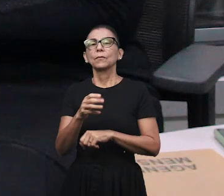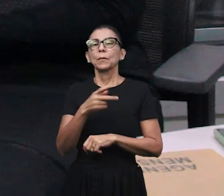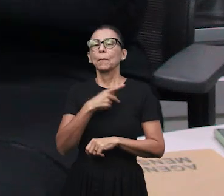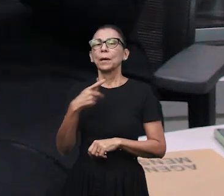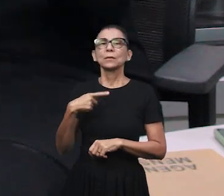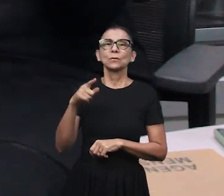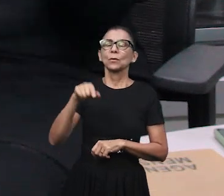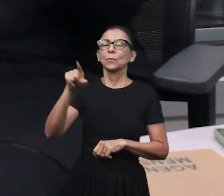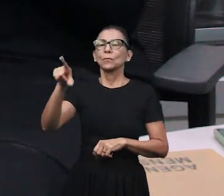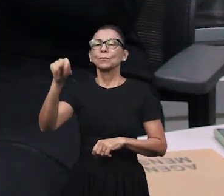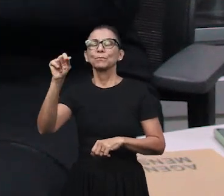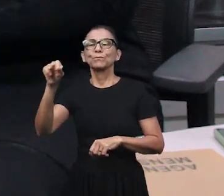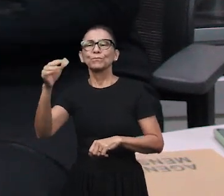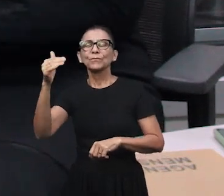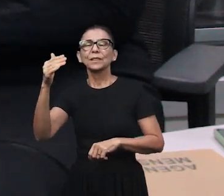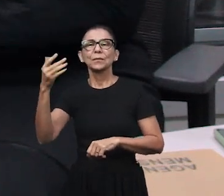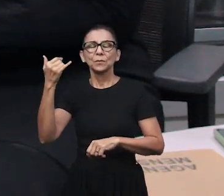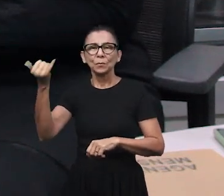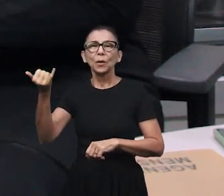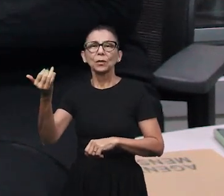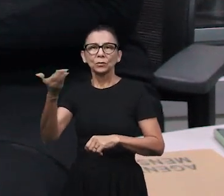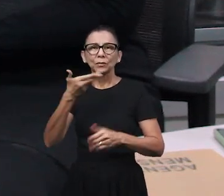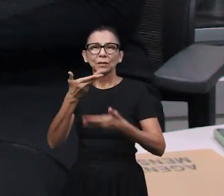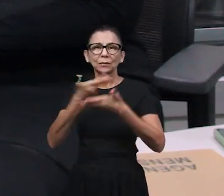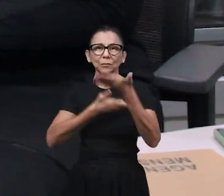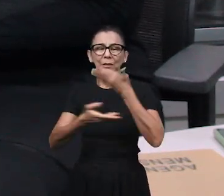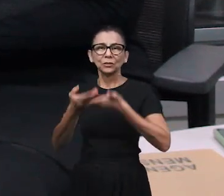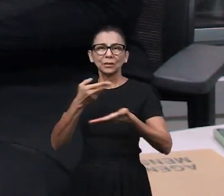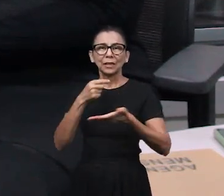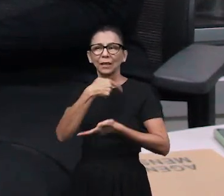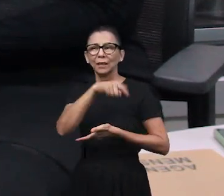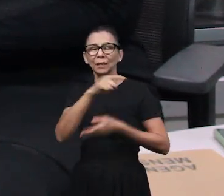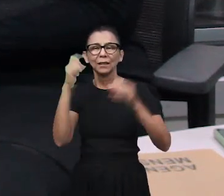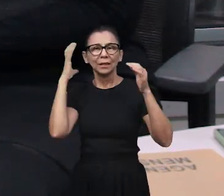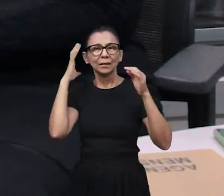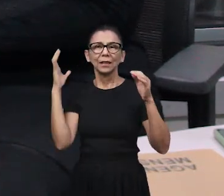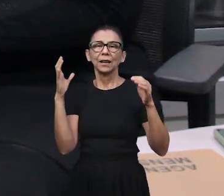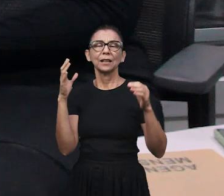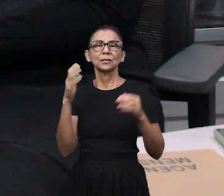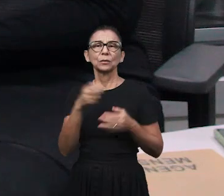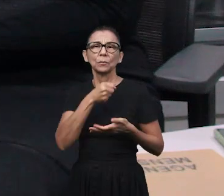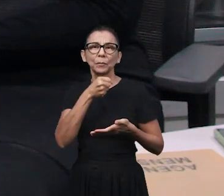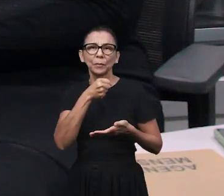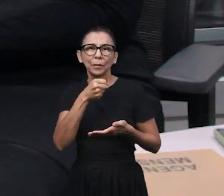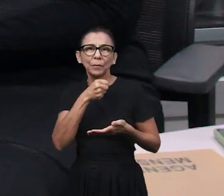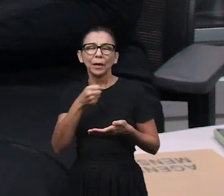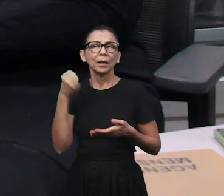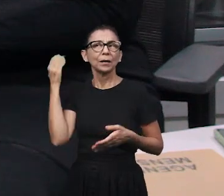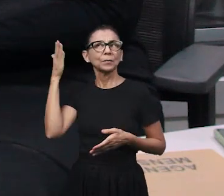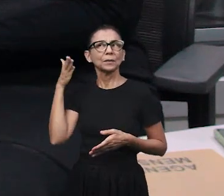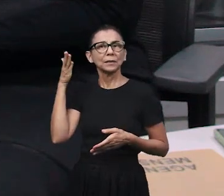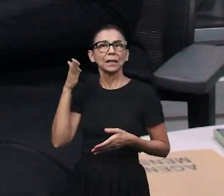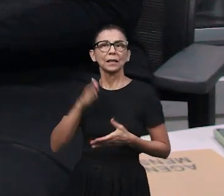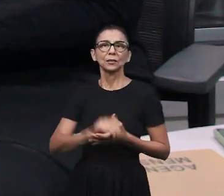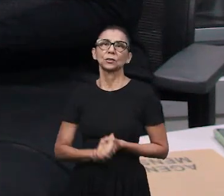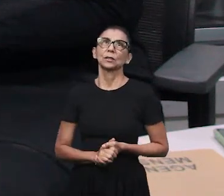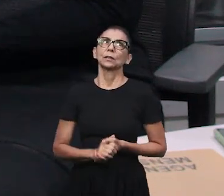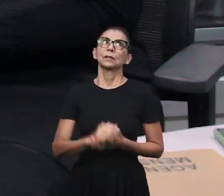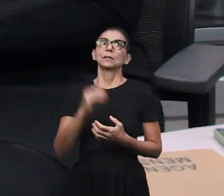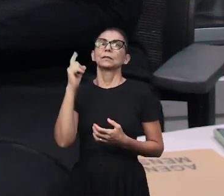não, glória a Jesus. Eles vêm, né? Os irmãos já entenderam a importância disso aqui, já entenderam a importância da Rádio Manaim, o